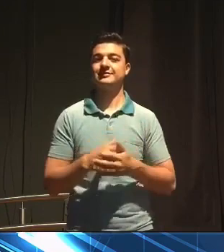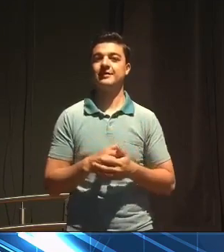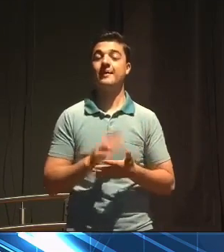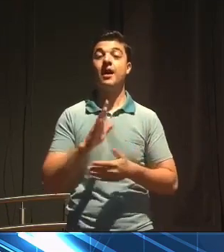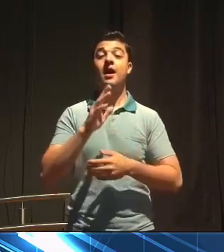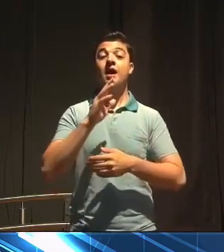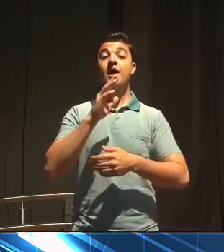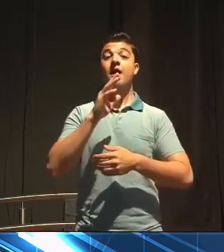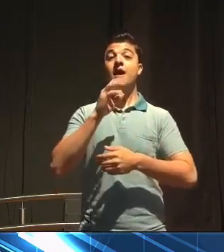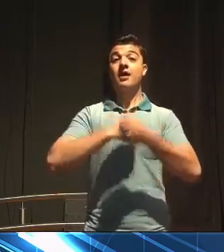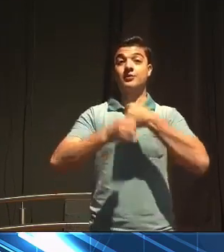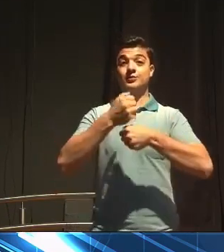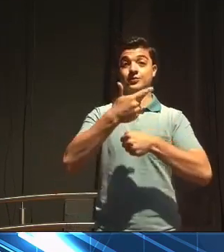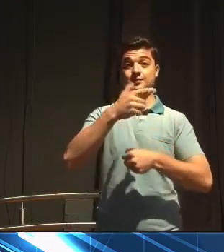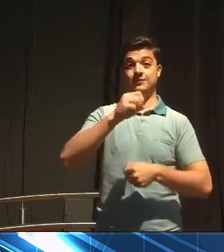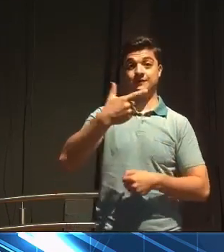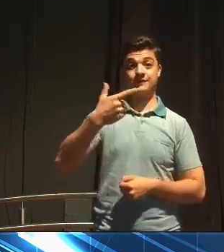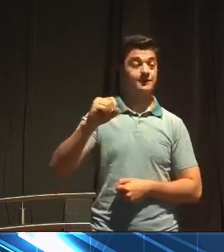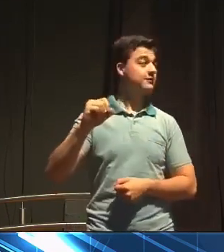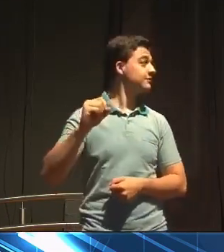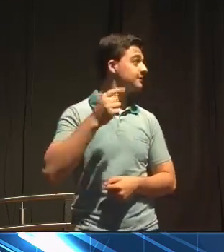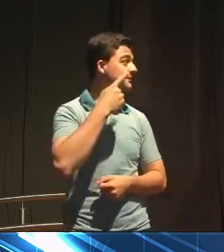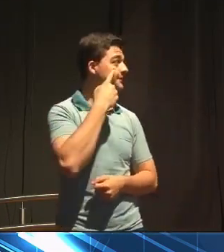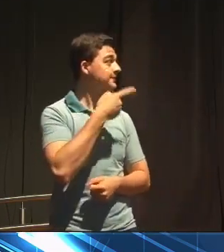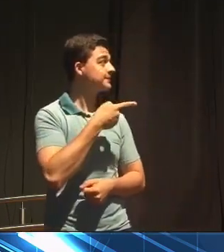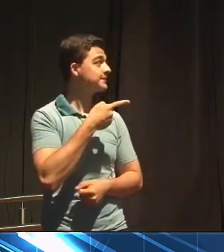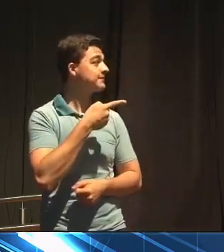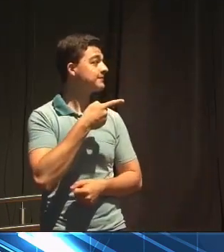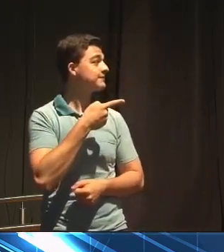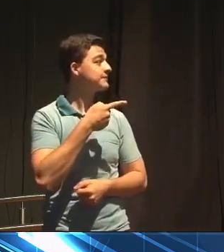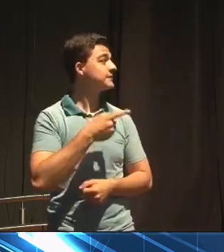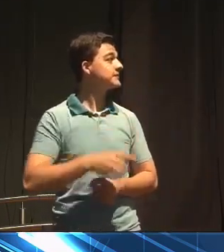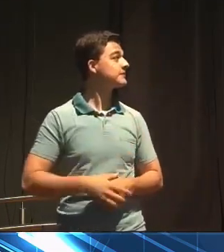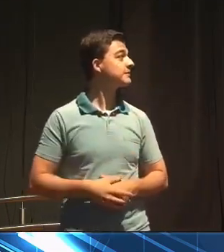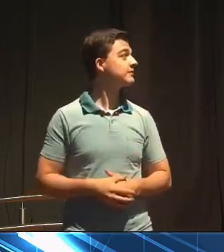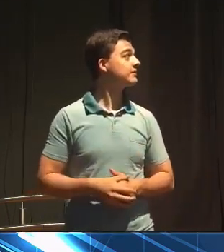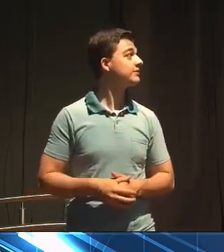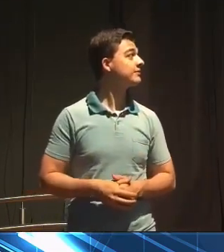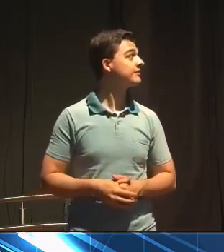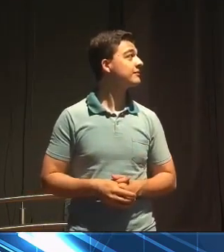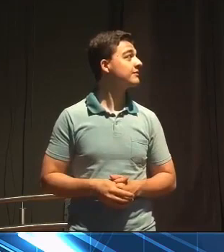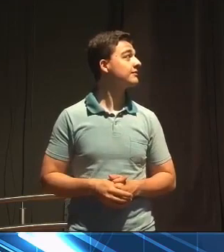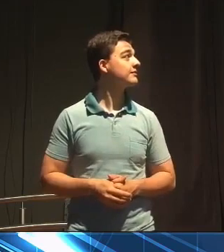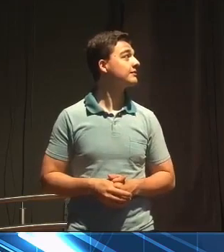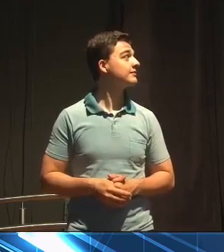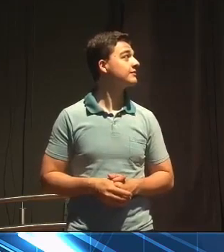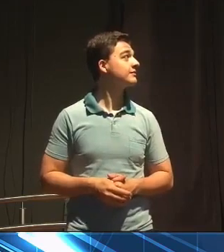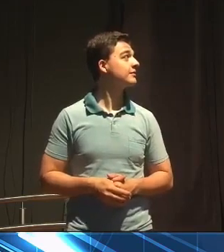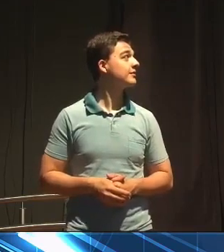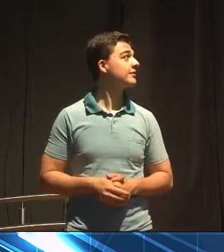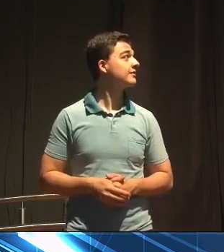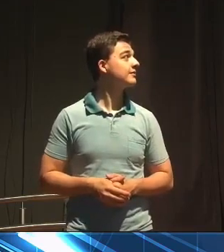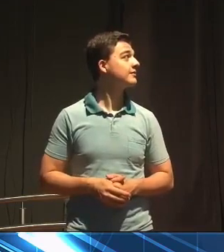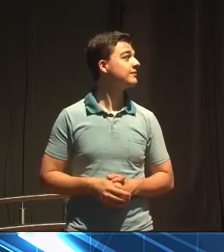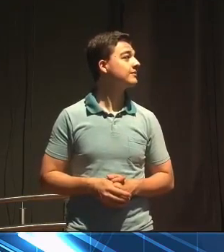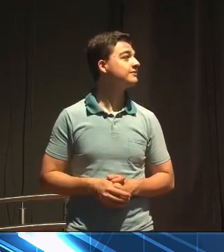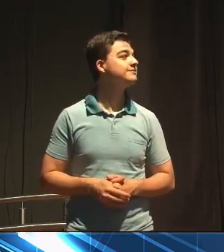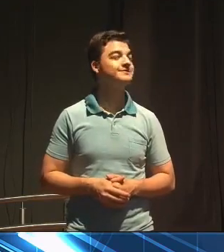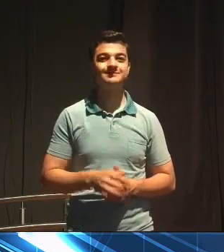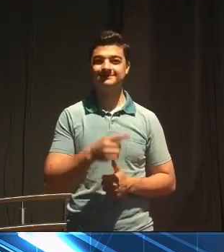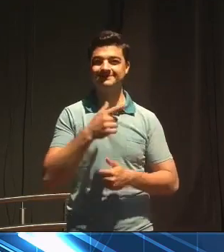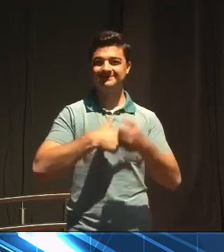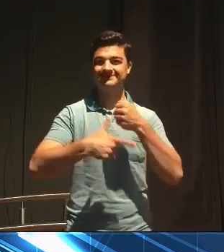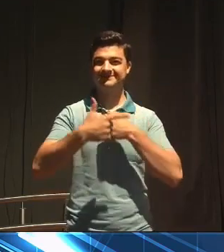coisinha, quem não viu esse meme da Cardi B, pode procurar aí Cardi B Coronavírus, que fez com que a